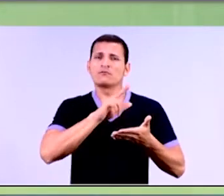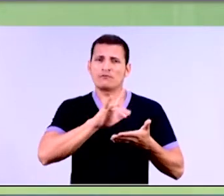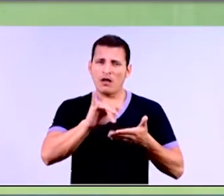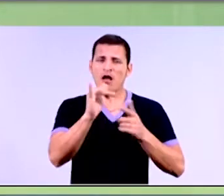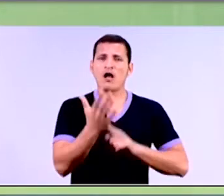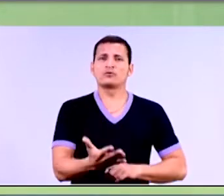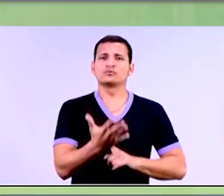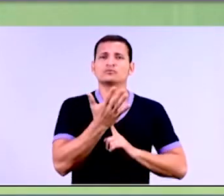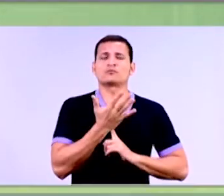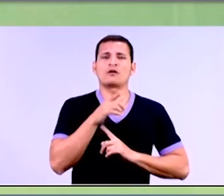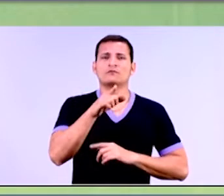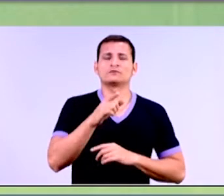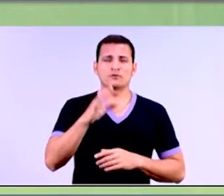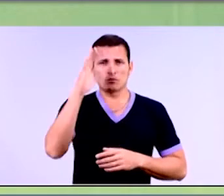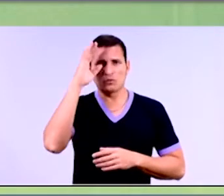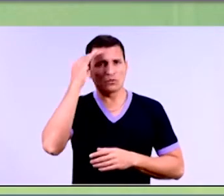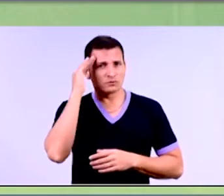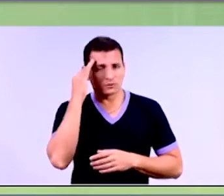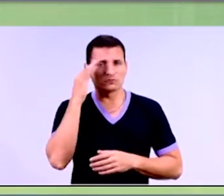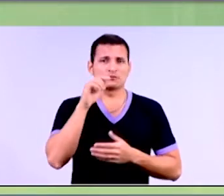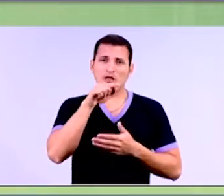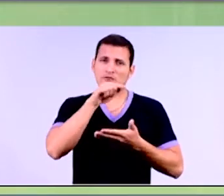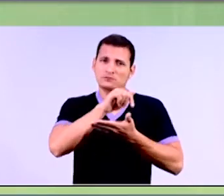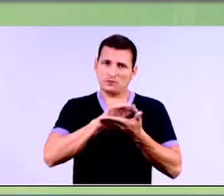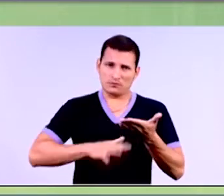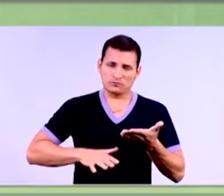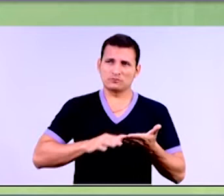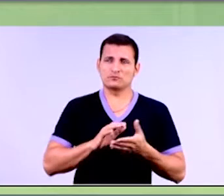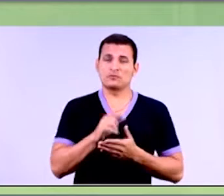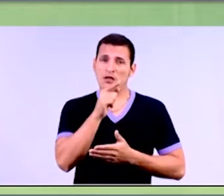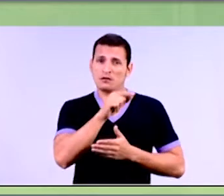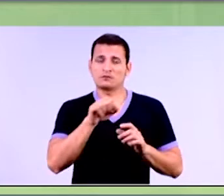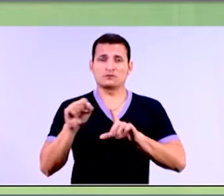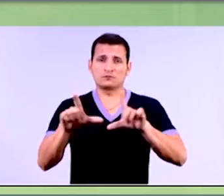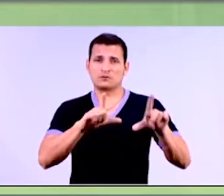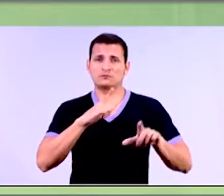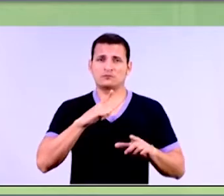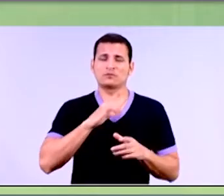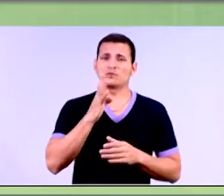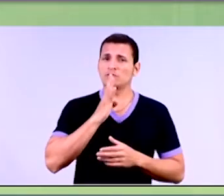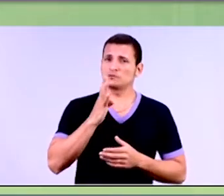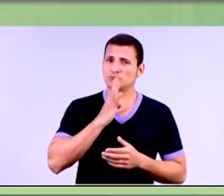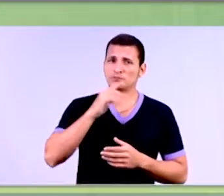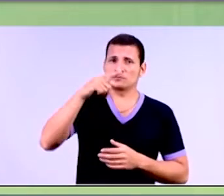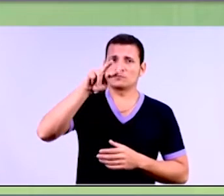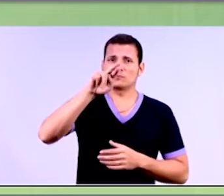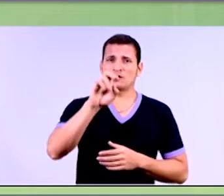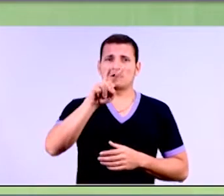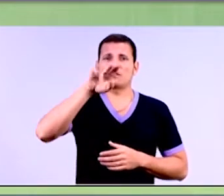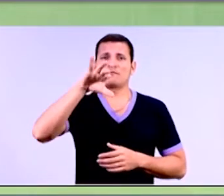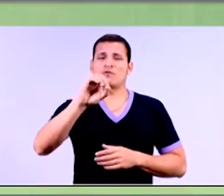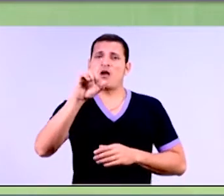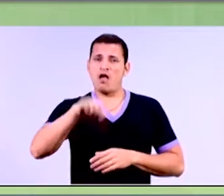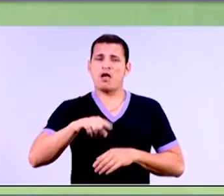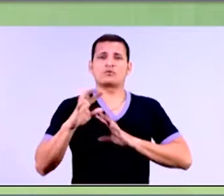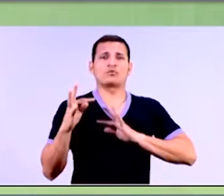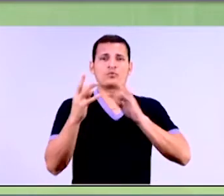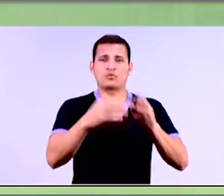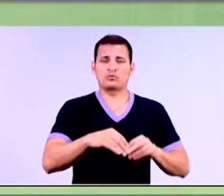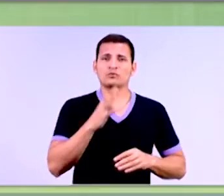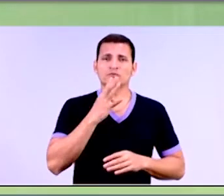compreender esse texto. Então, aqui no nosso slide diz o seguinte, que o conhecimento prévio é todo o conhecimento